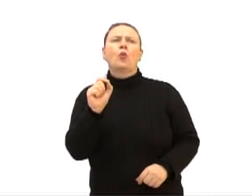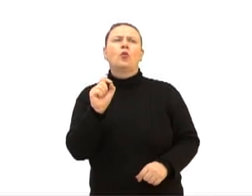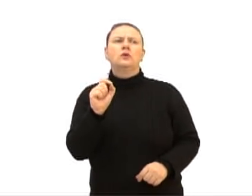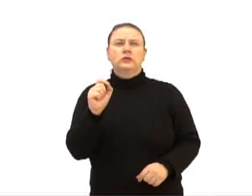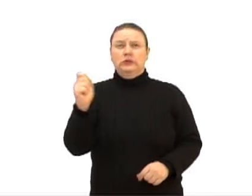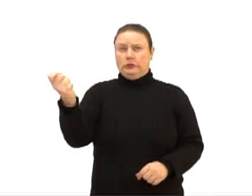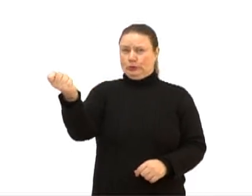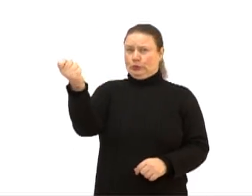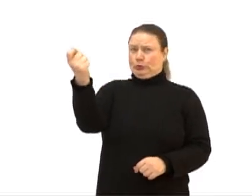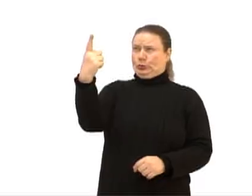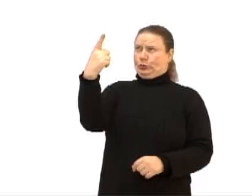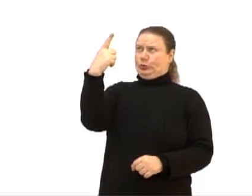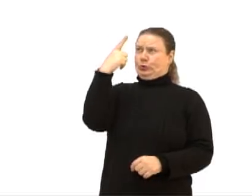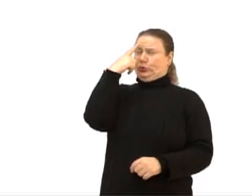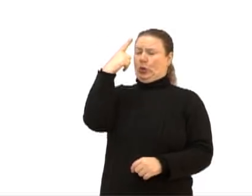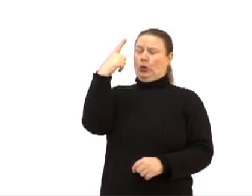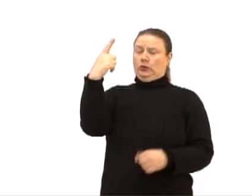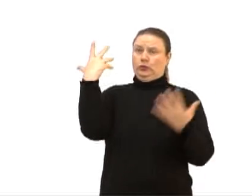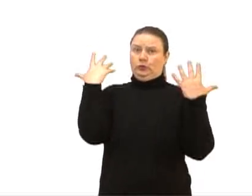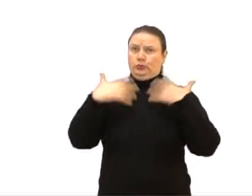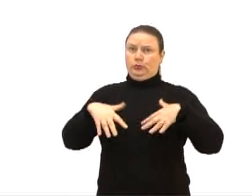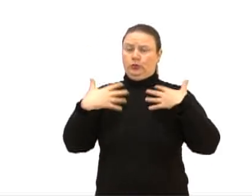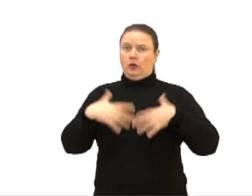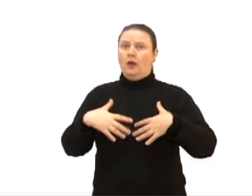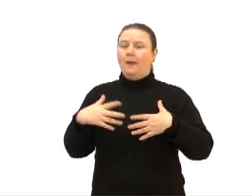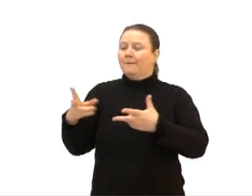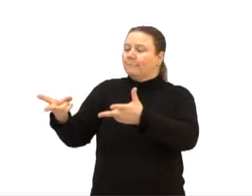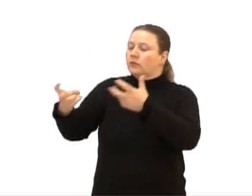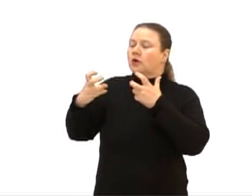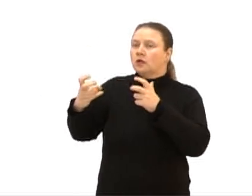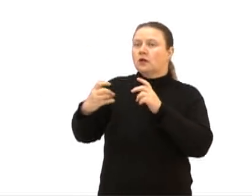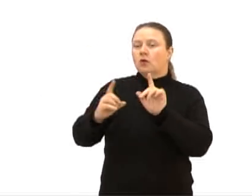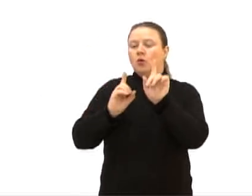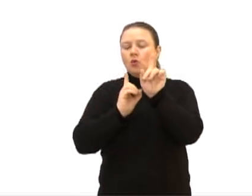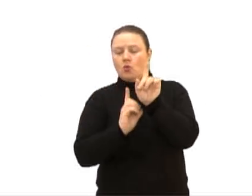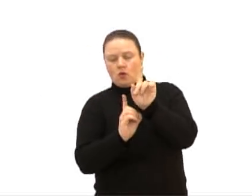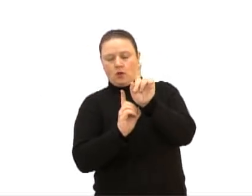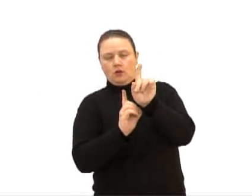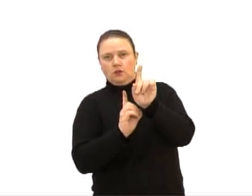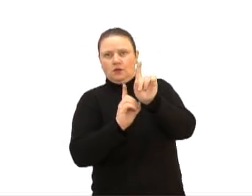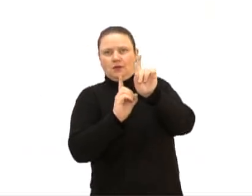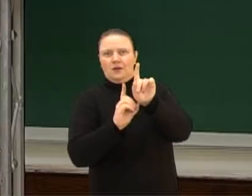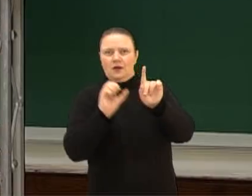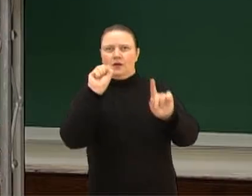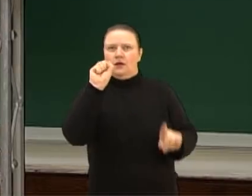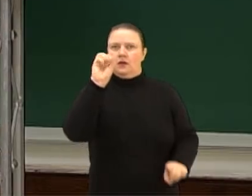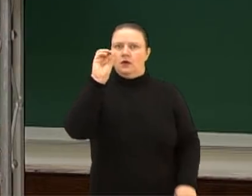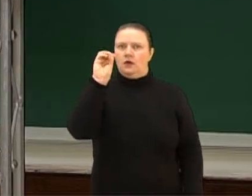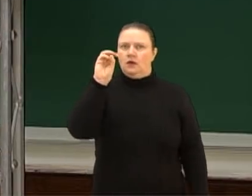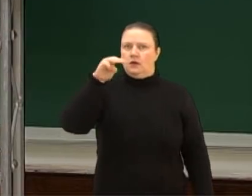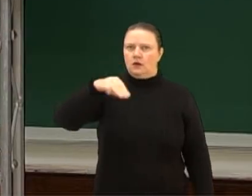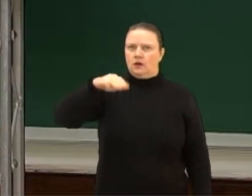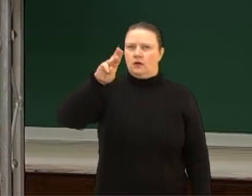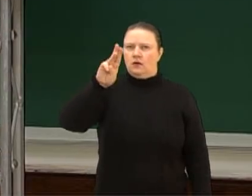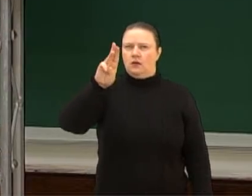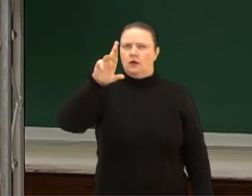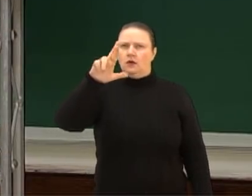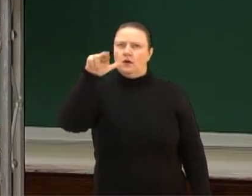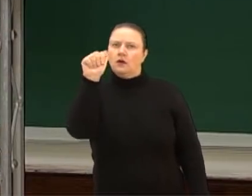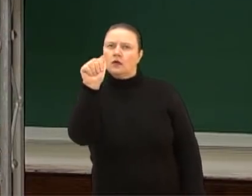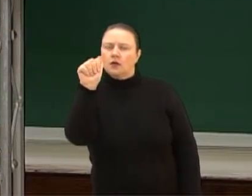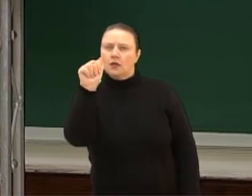de sol, o que é percebido pelas sombras. Então, nós vemos aqui que há um contorno, há sombras aqui